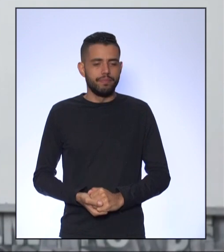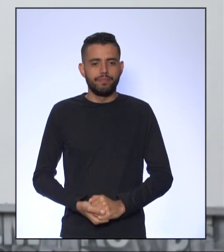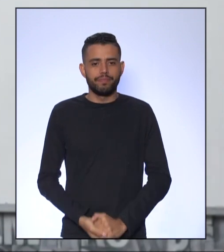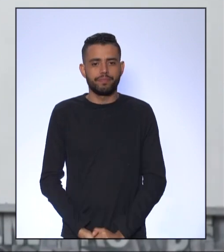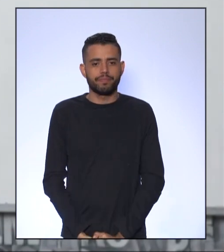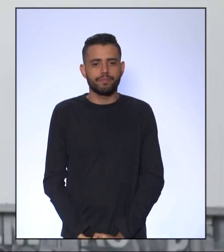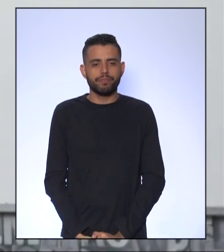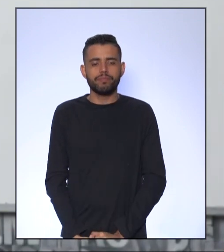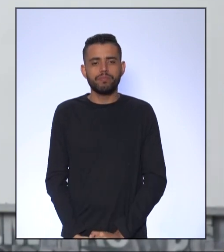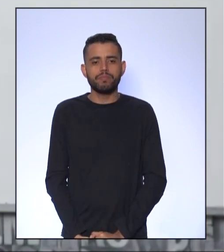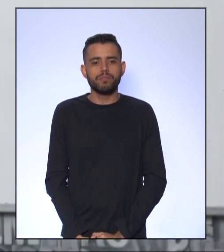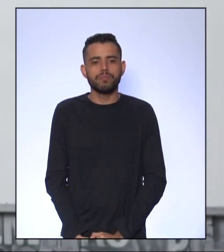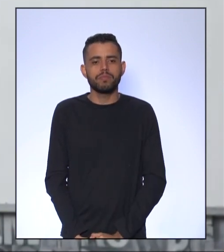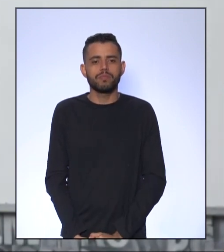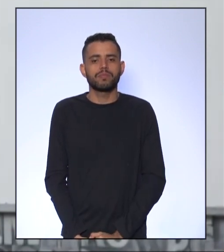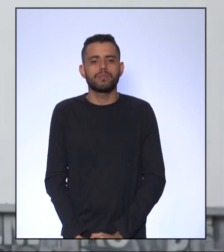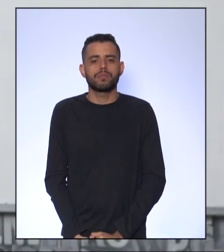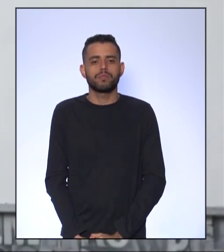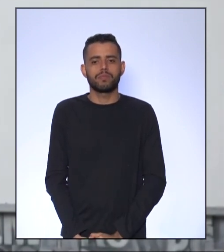A